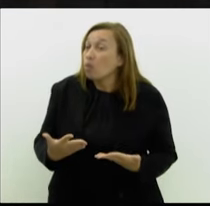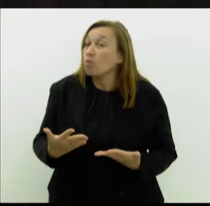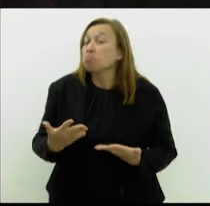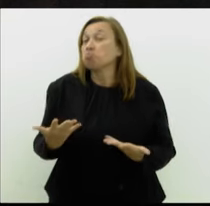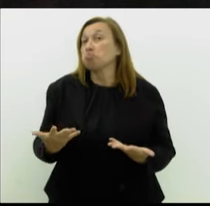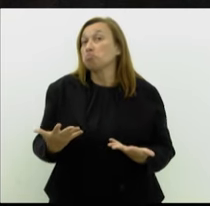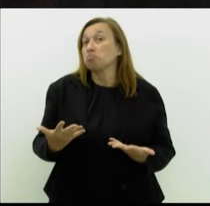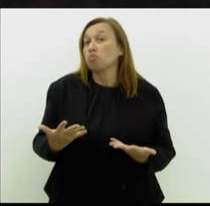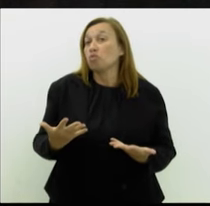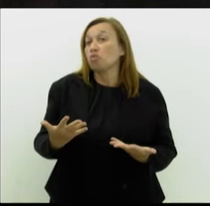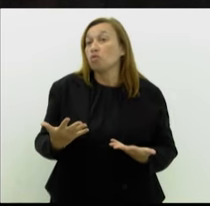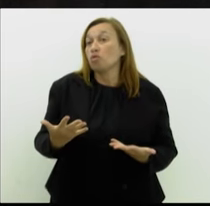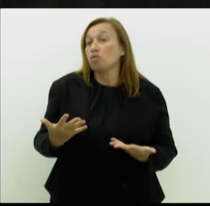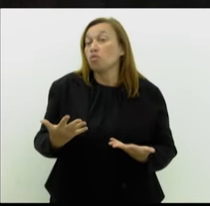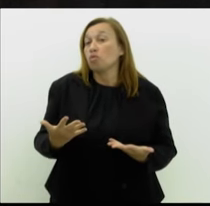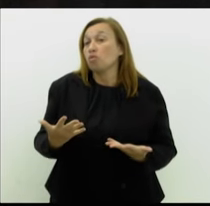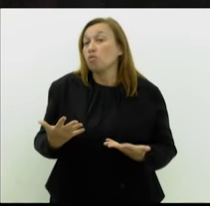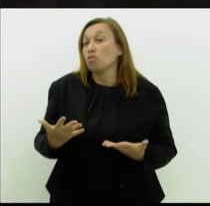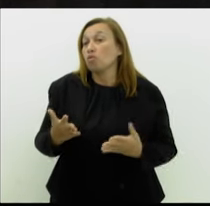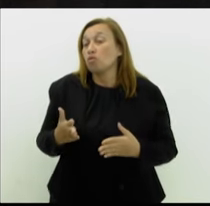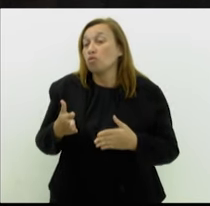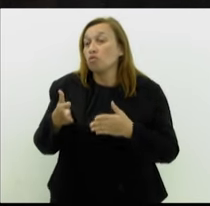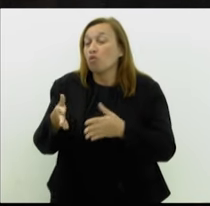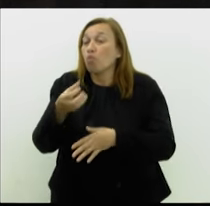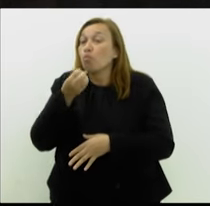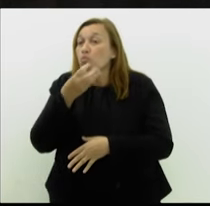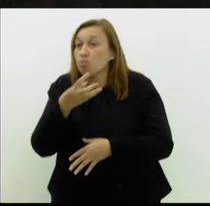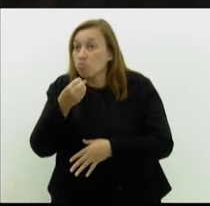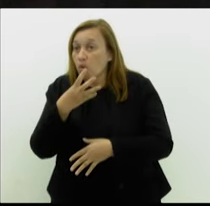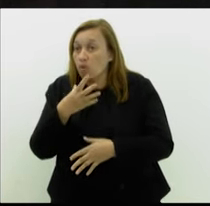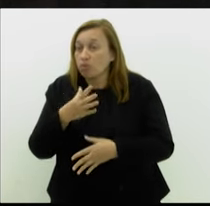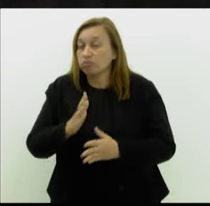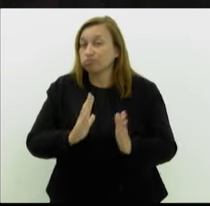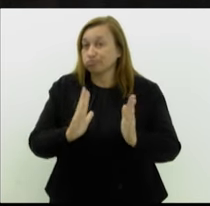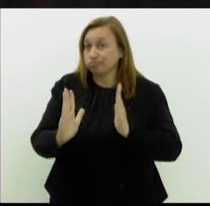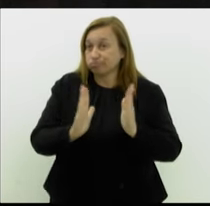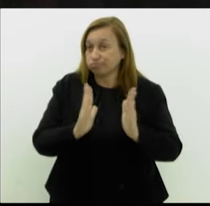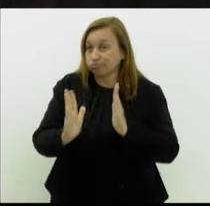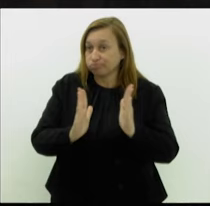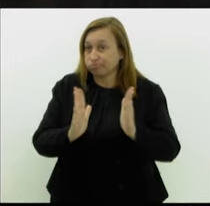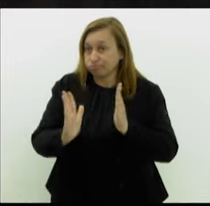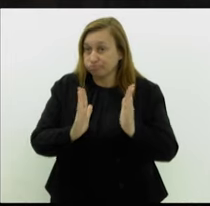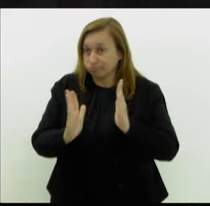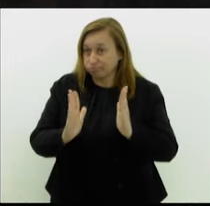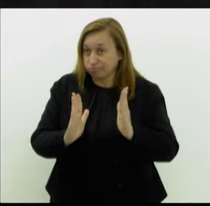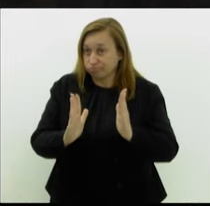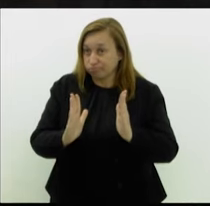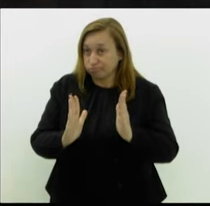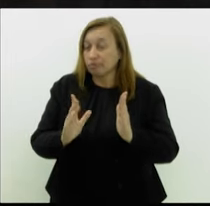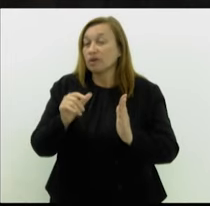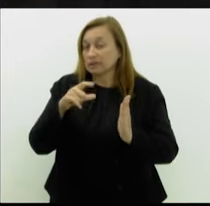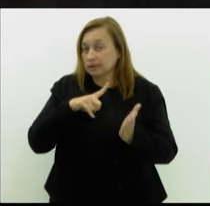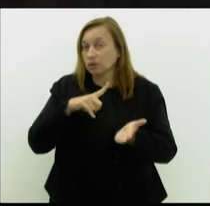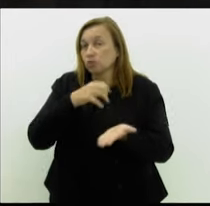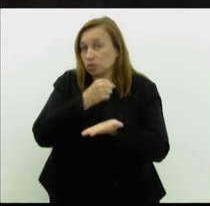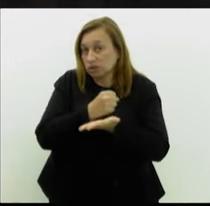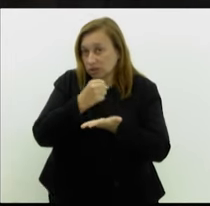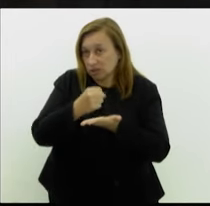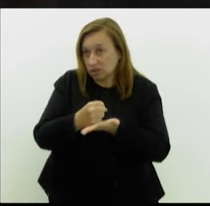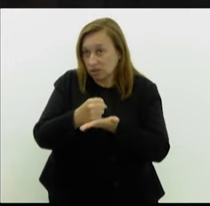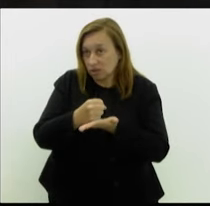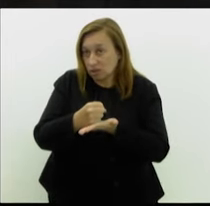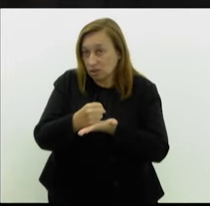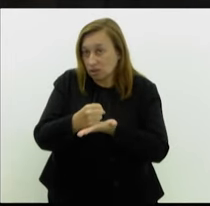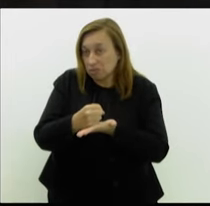positivo? Que na admissão temporária, você tem uma contratação